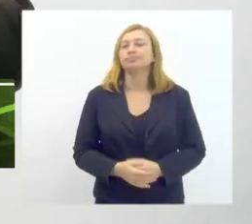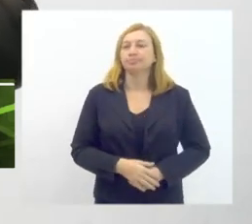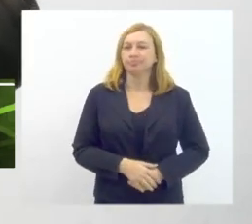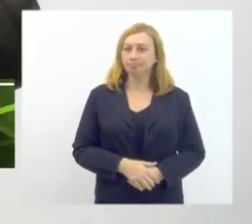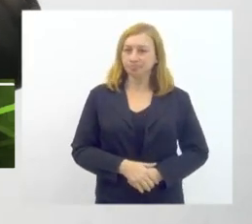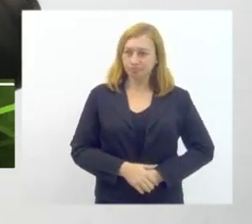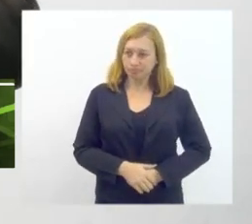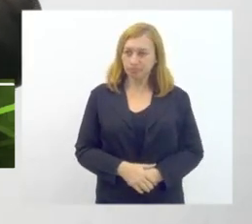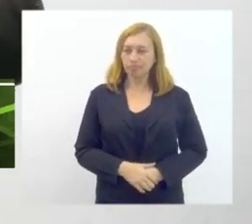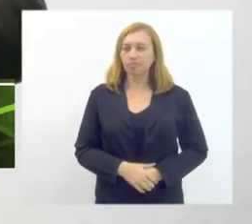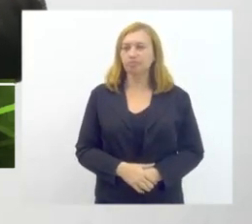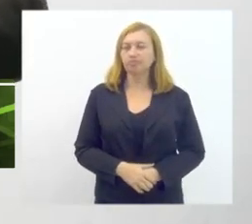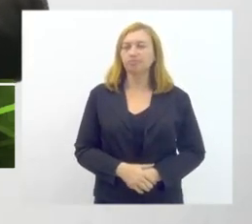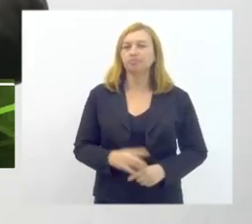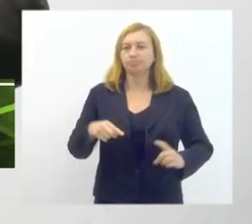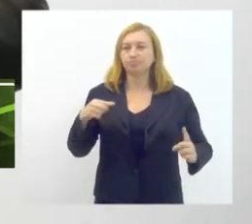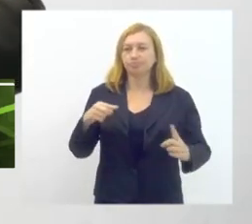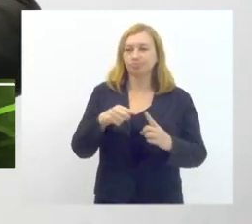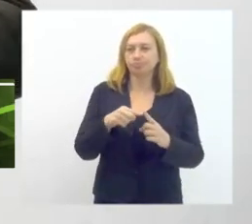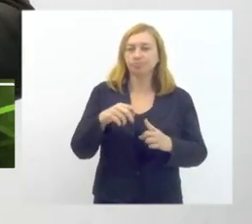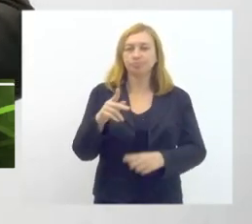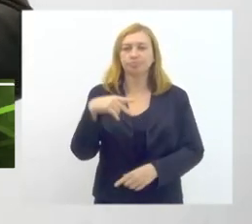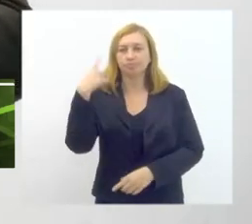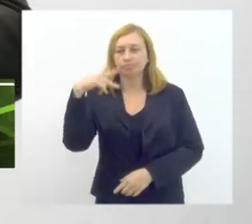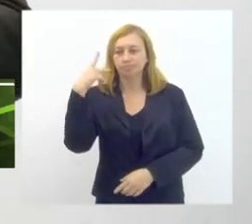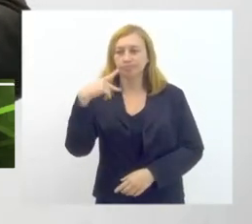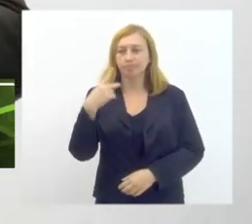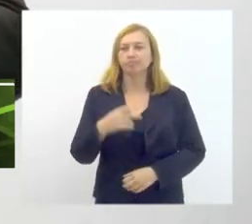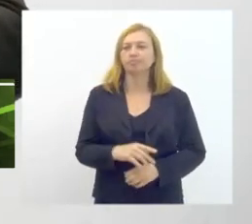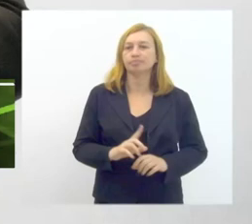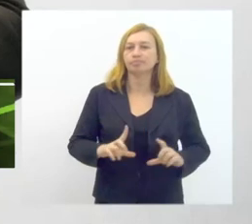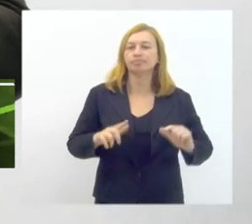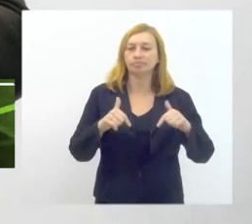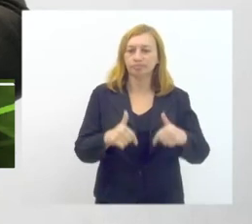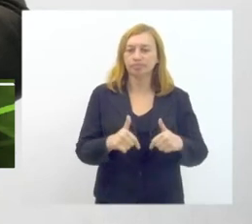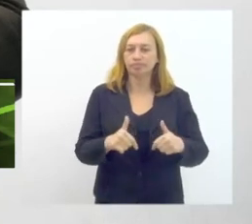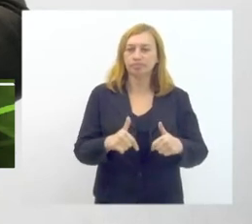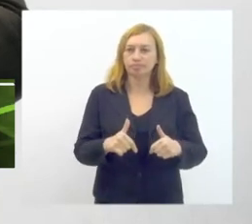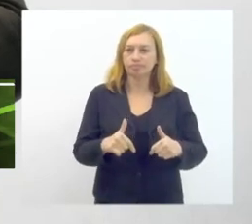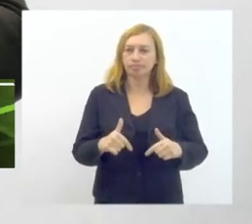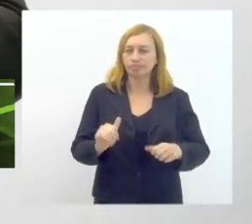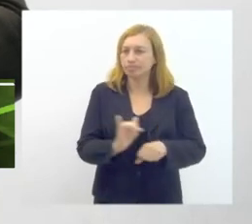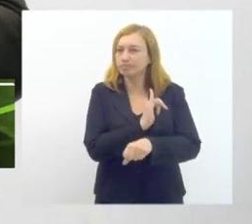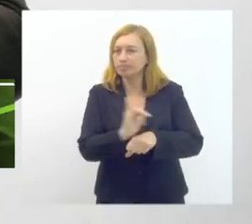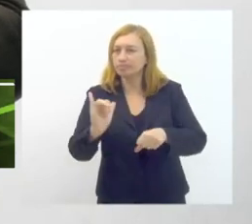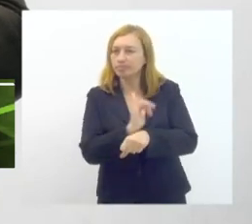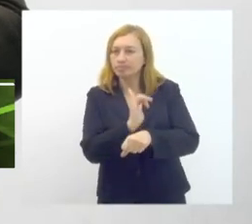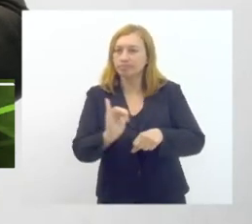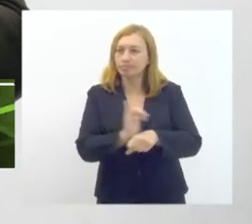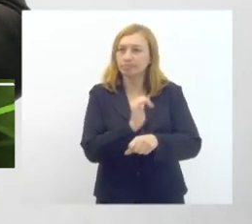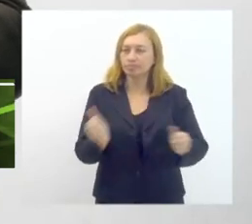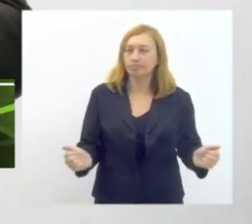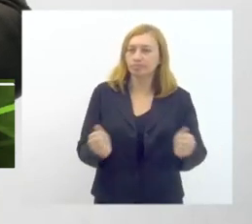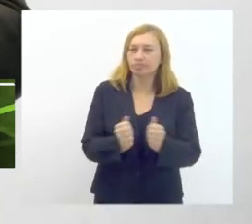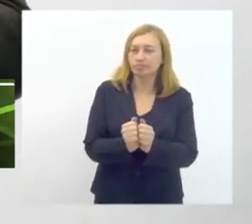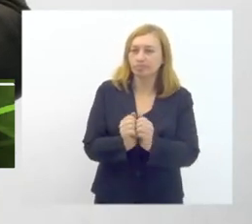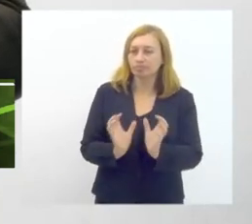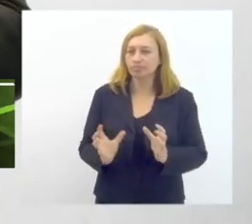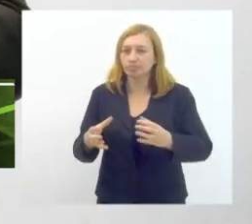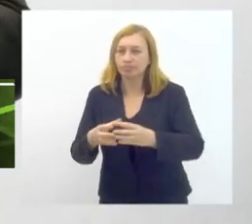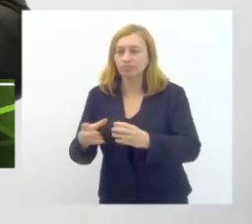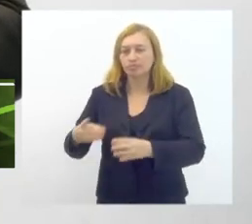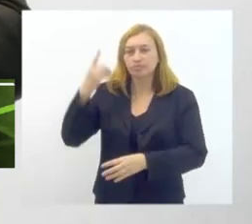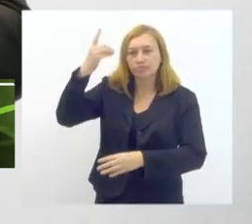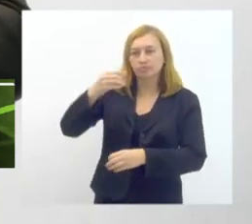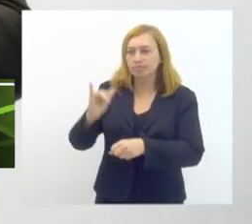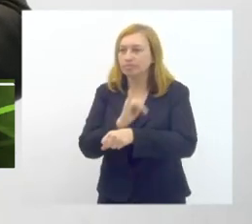nosso Estado. O objetivo da Frente Parlamentar é de atuar de maneira coordenada e articulada com a Câmara dos Deputados, visando